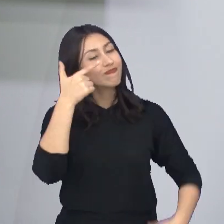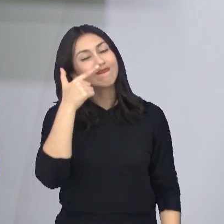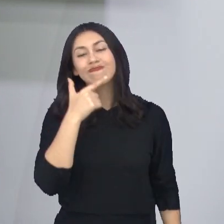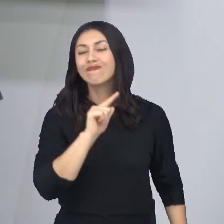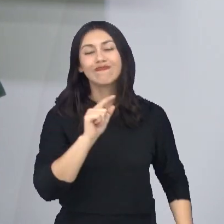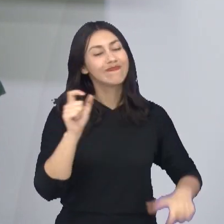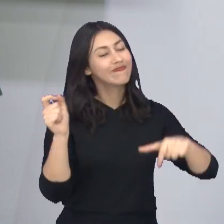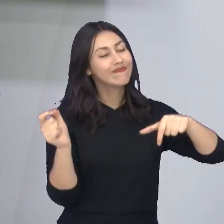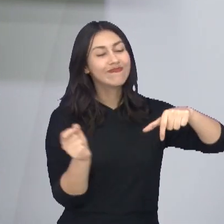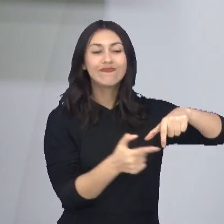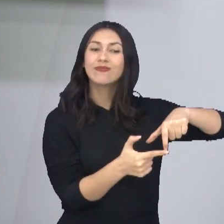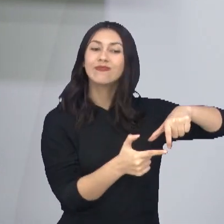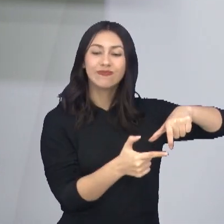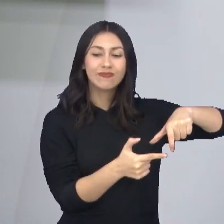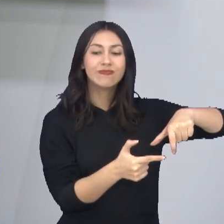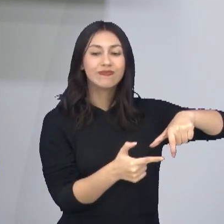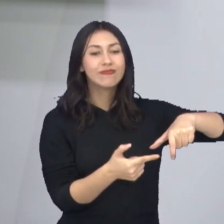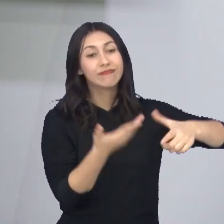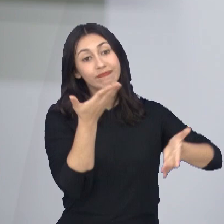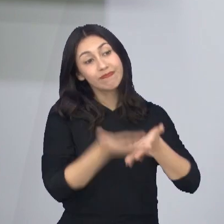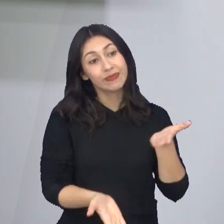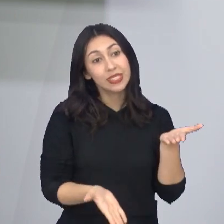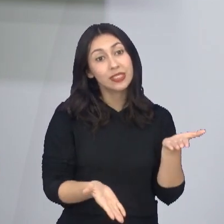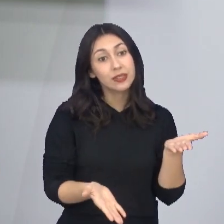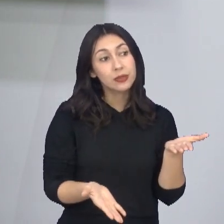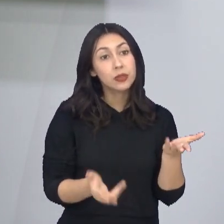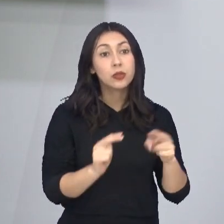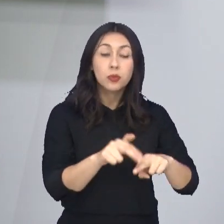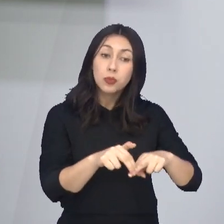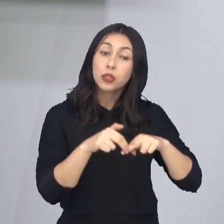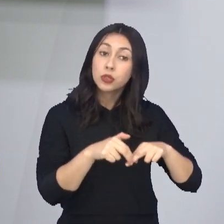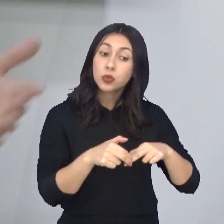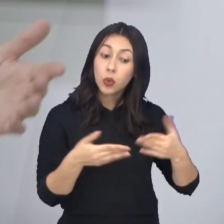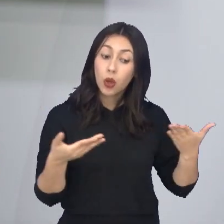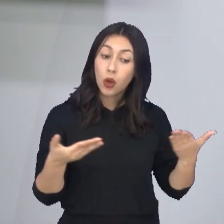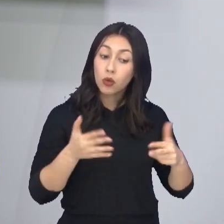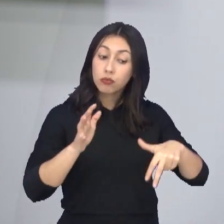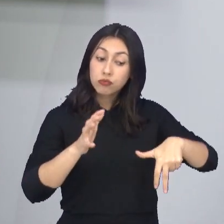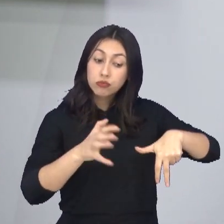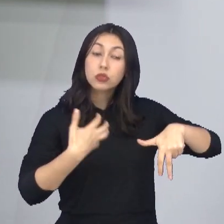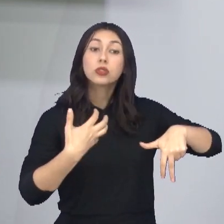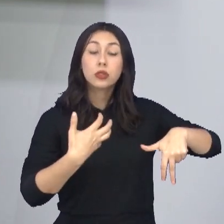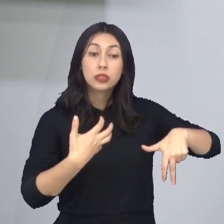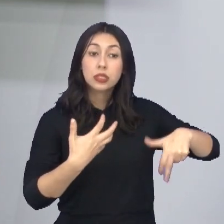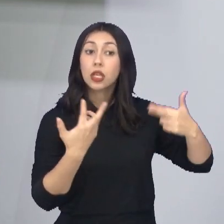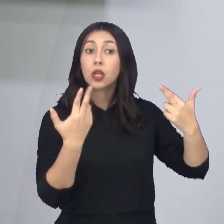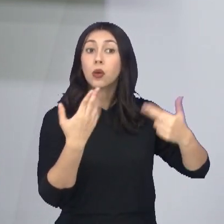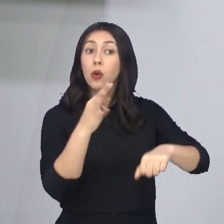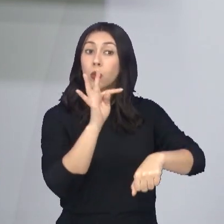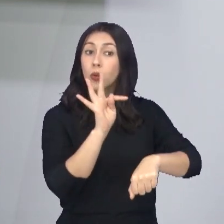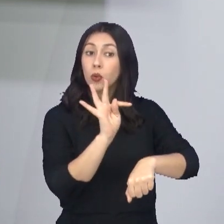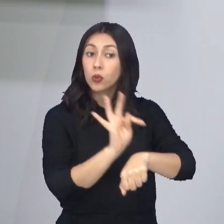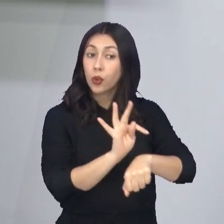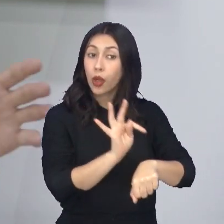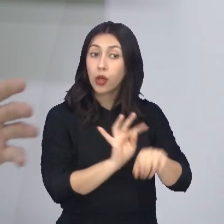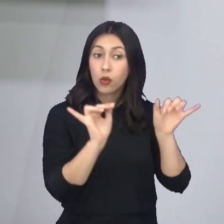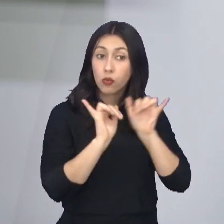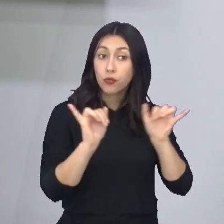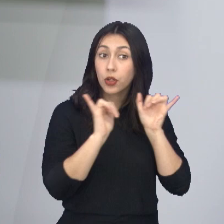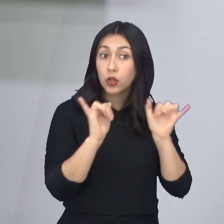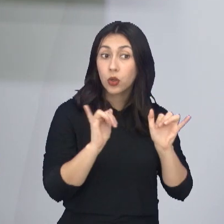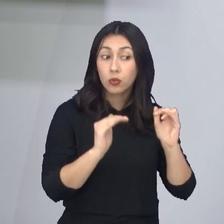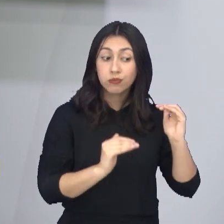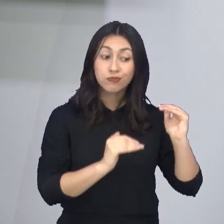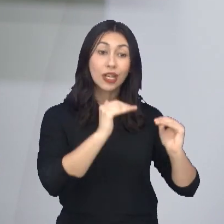fazer o gol e acabou perdendo as duas partidas. Então o Joséense agora, como o próprio treinador disse, o empate